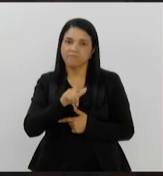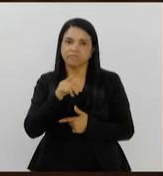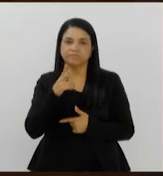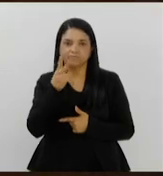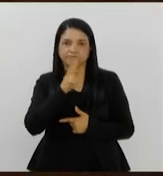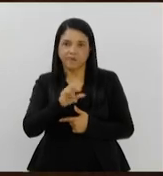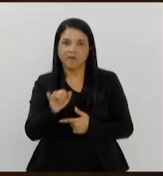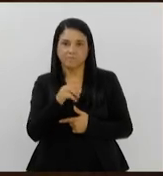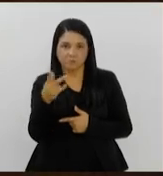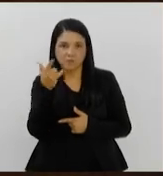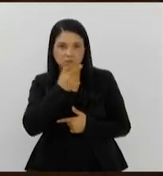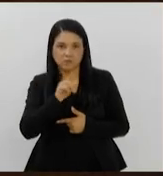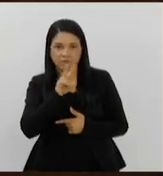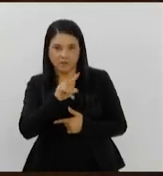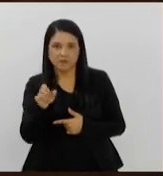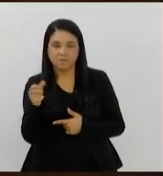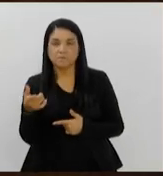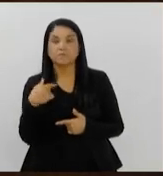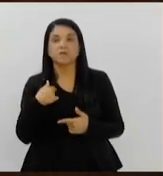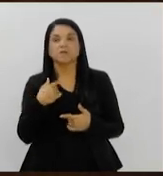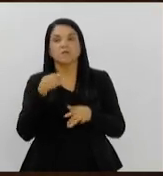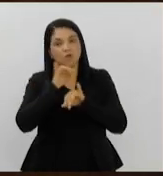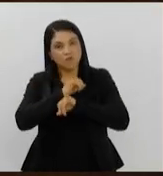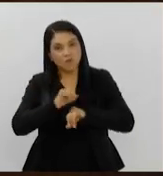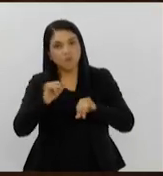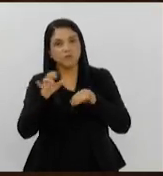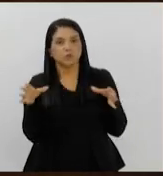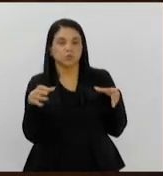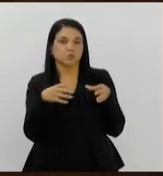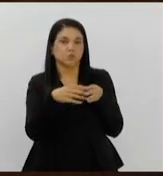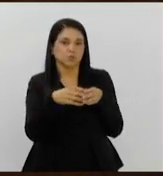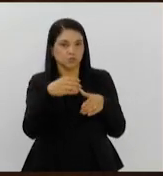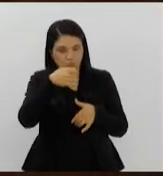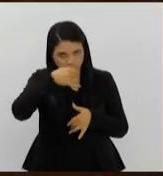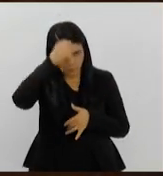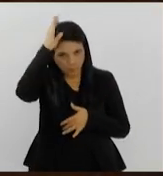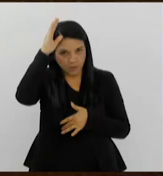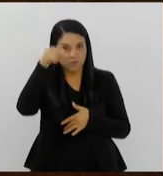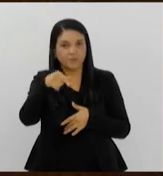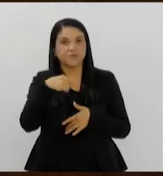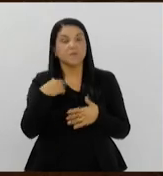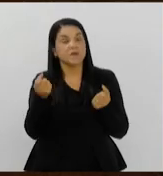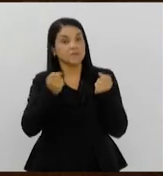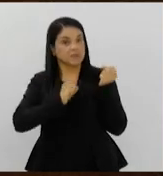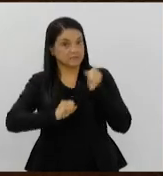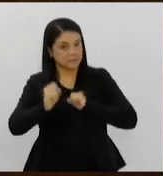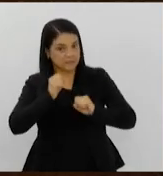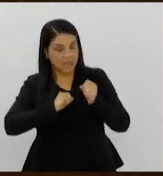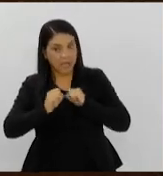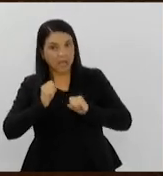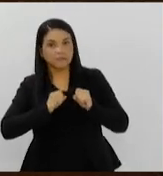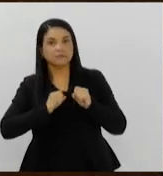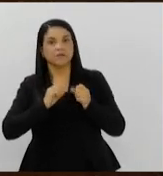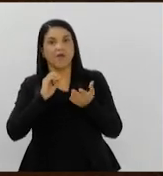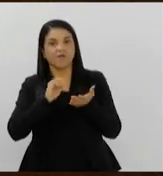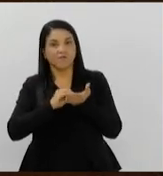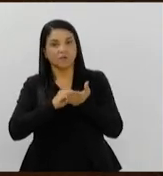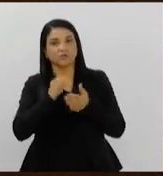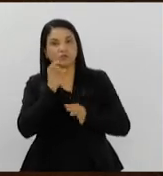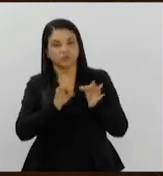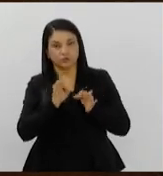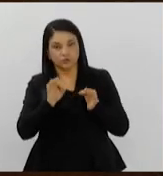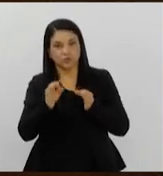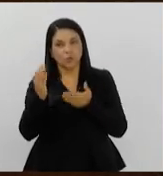Tá. Obrigado, presidente. Obrigado. Vou levar essa informação para o conjunto dos bombeiros. Tem aí uma ansiedade para que essa injustiça que no ano passado a